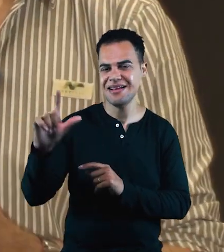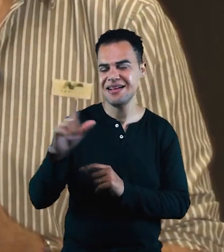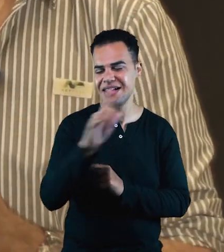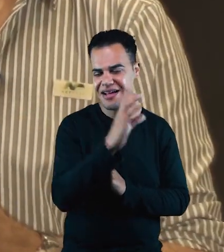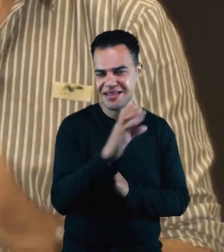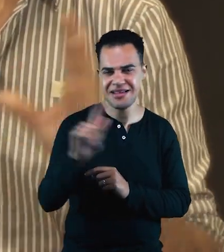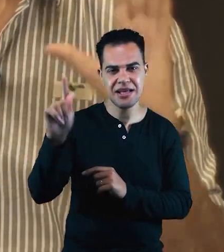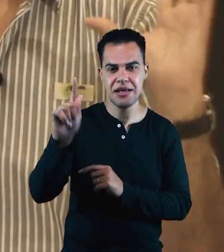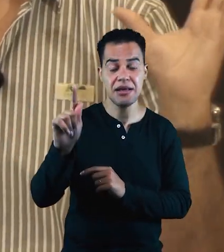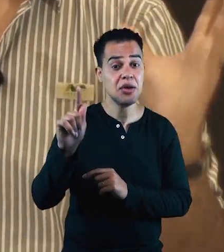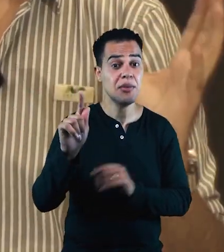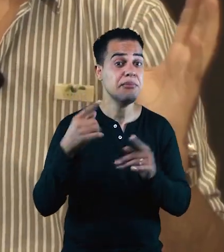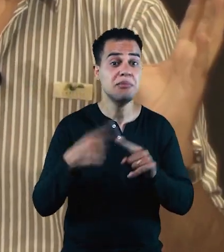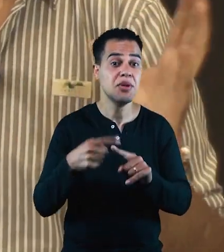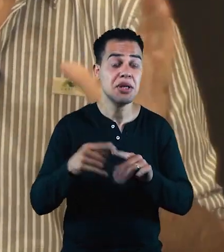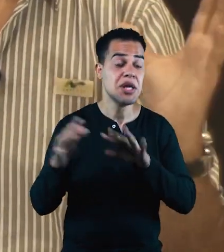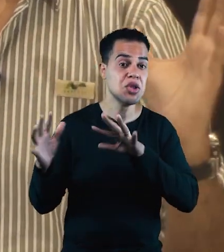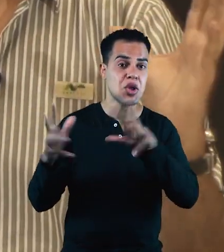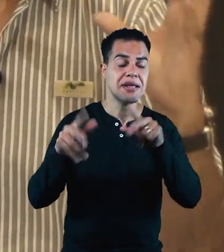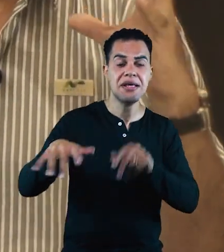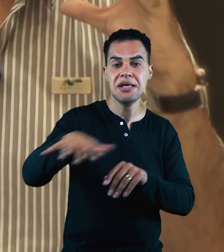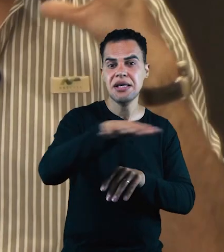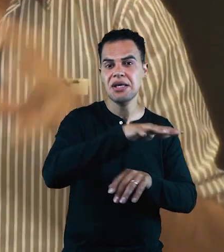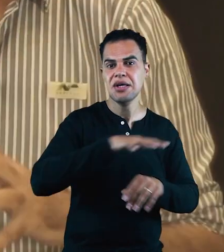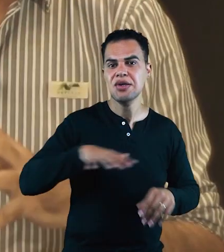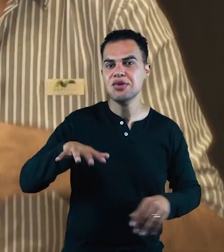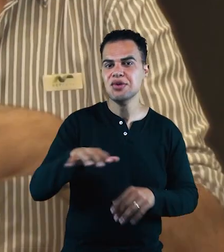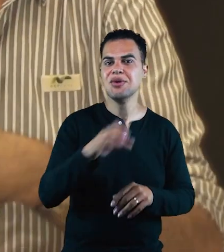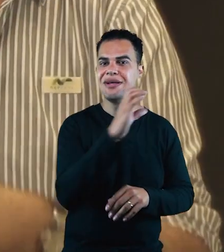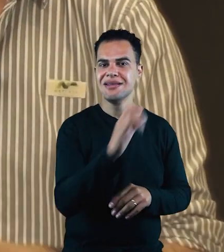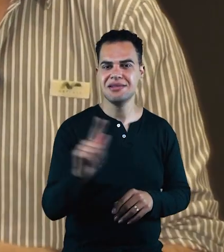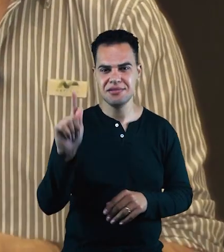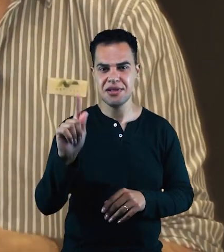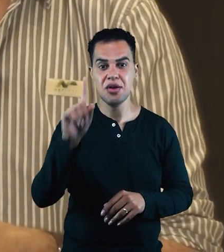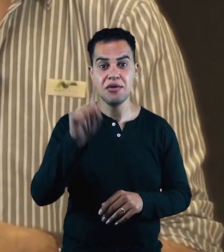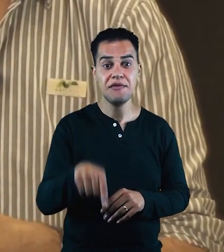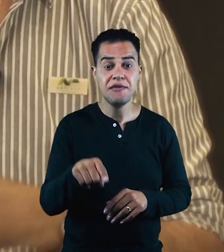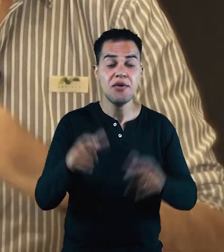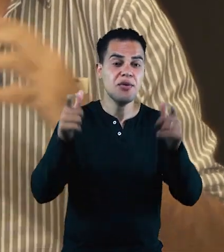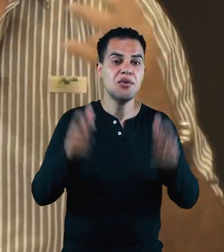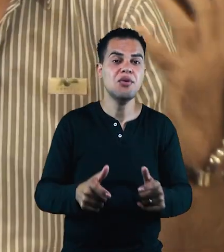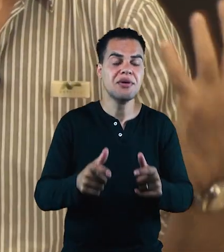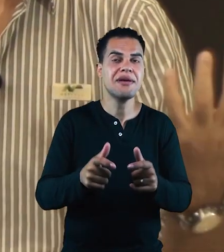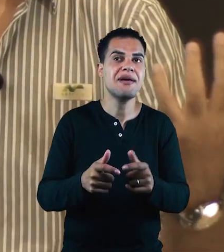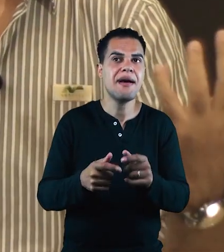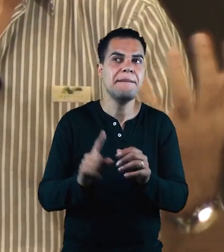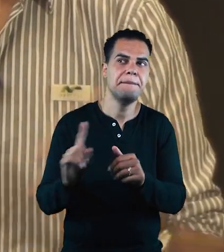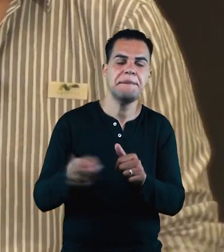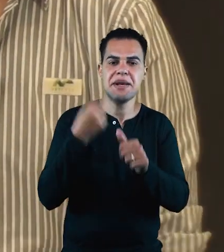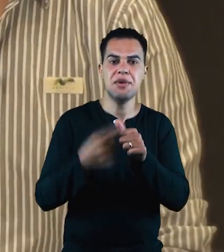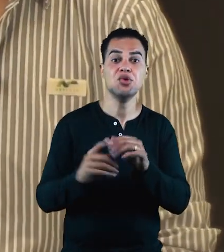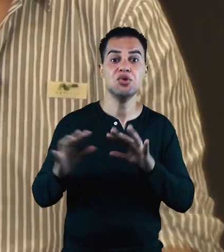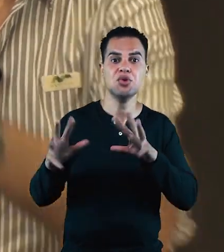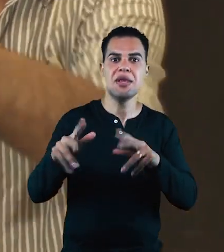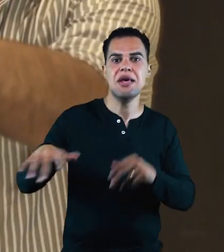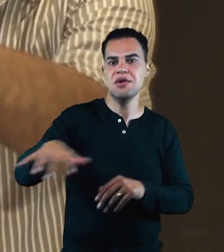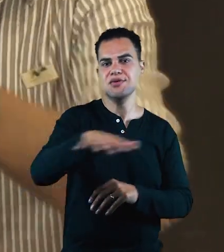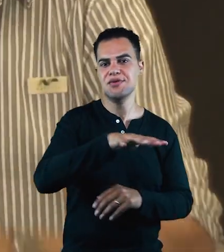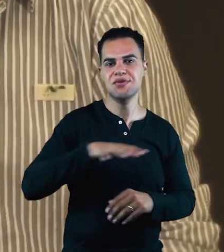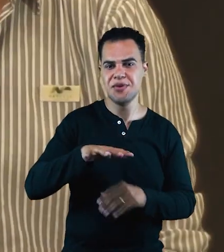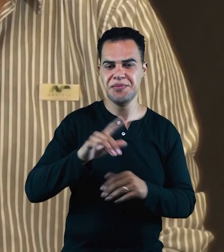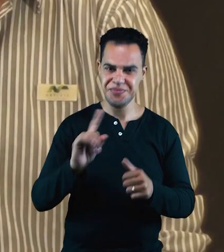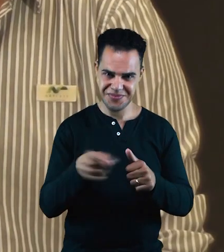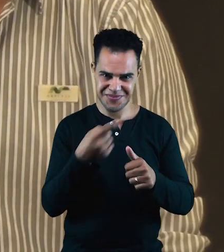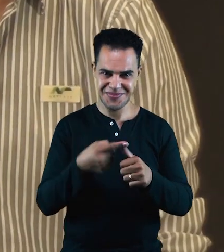né? Friburgo, toda a região, Cantagalo foi o berço de toda a nossa região, né? Primeiro,